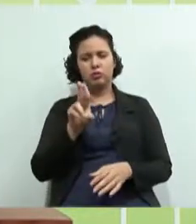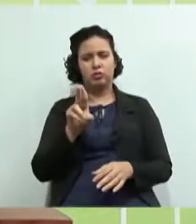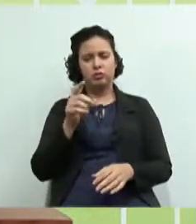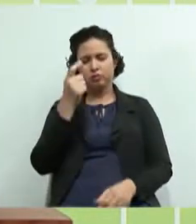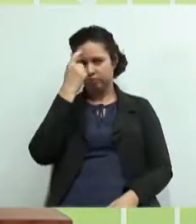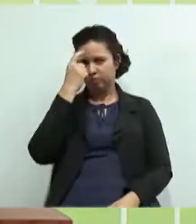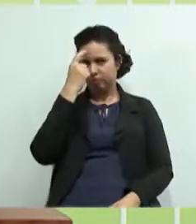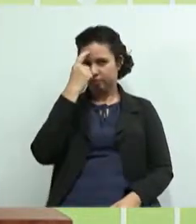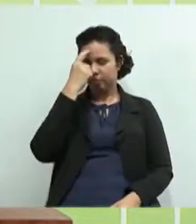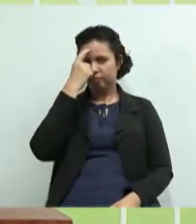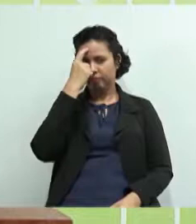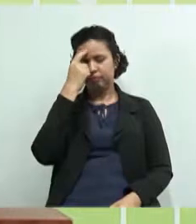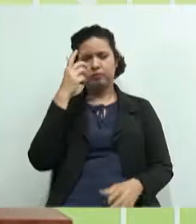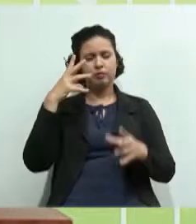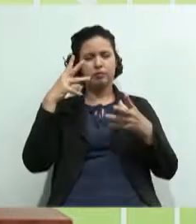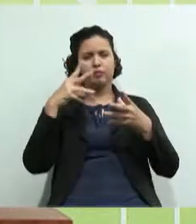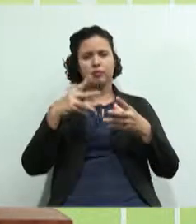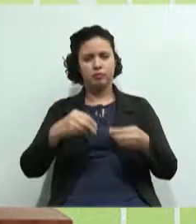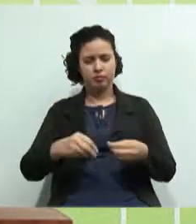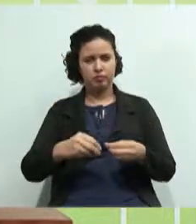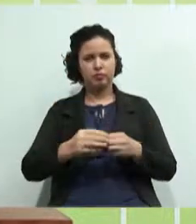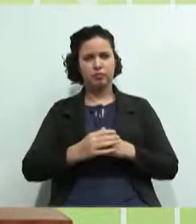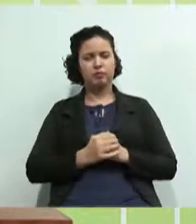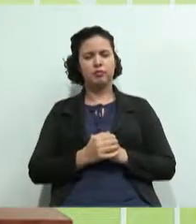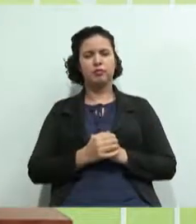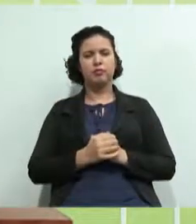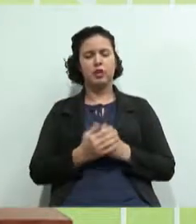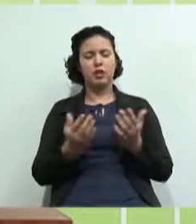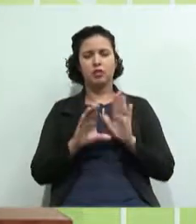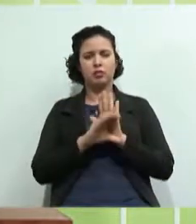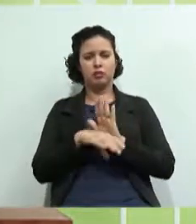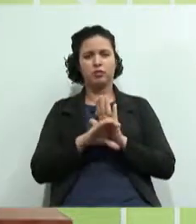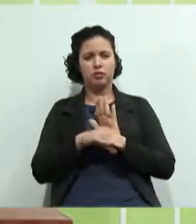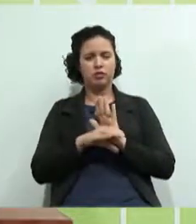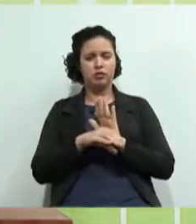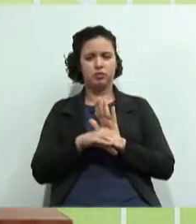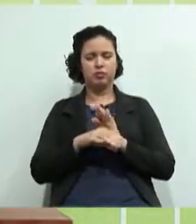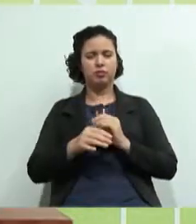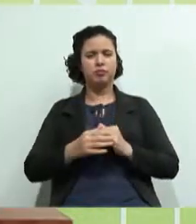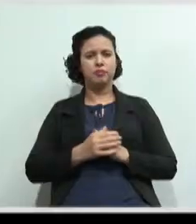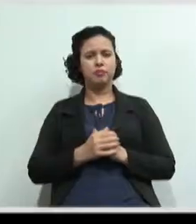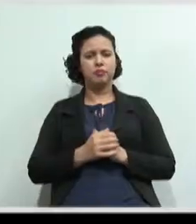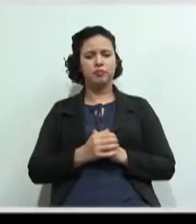colocar as suas metas, seus objetivos em ação. Vamos para o conceito aqui que você vai entender melhor.